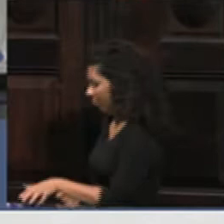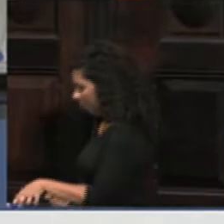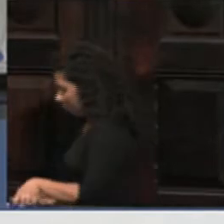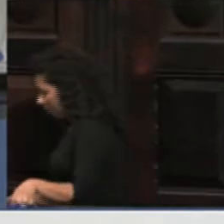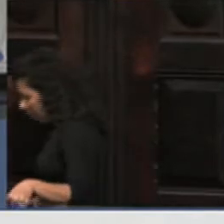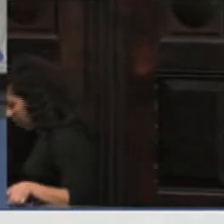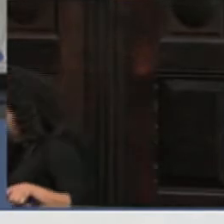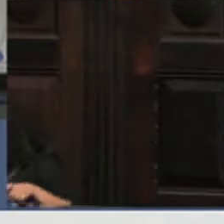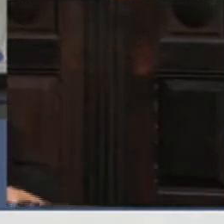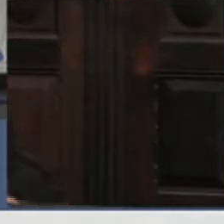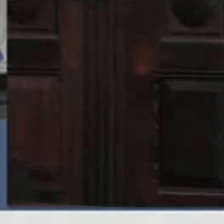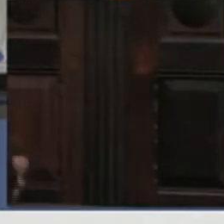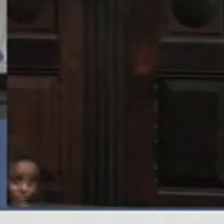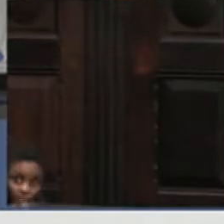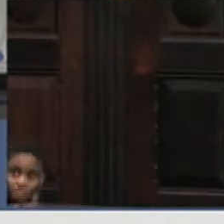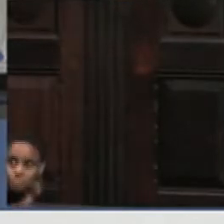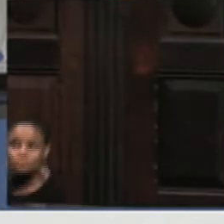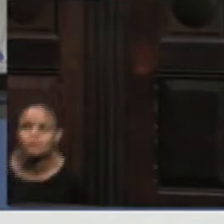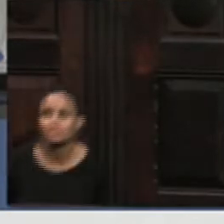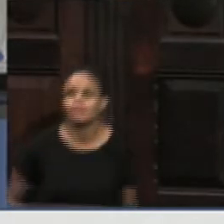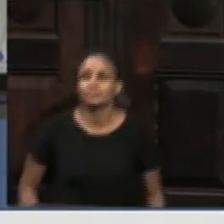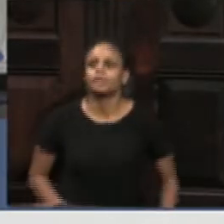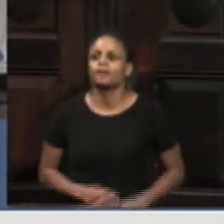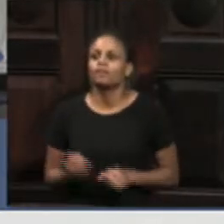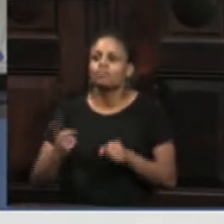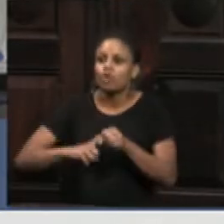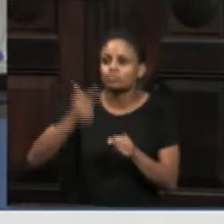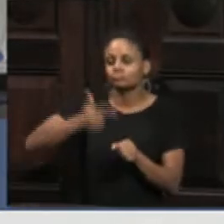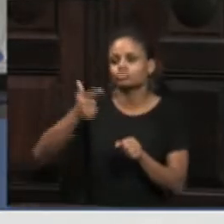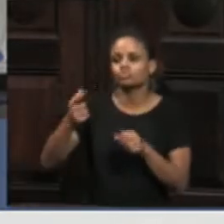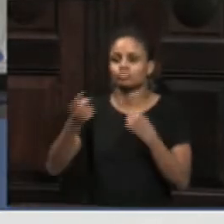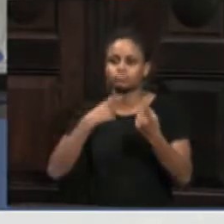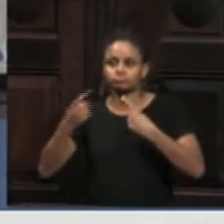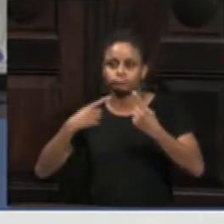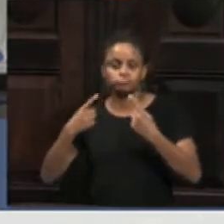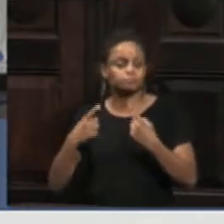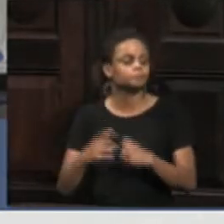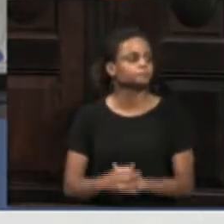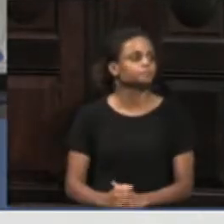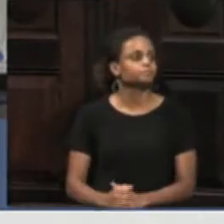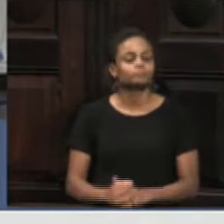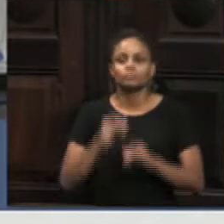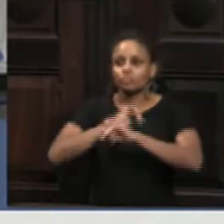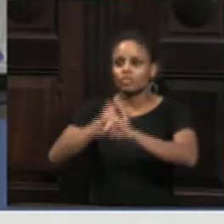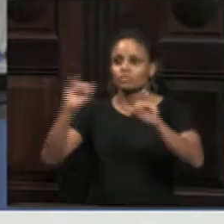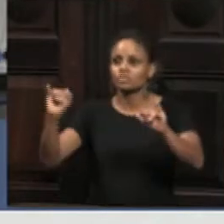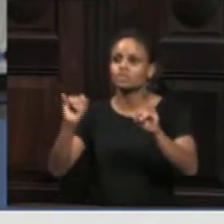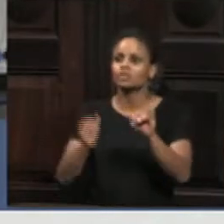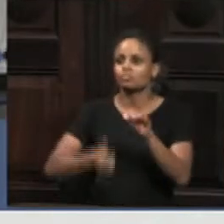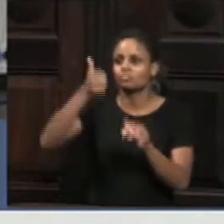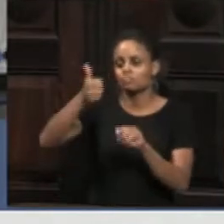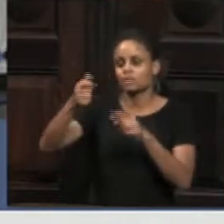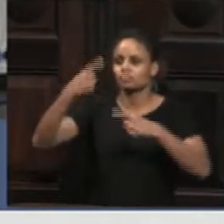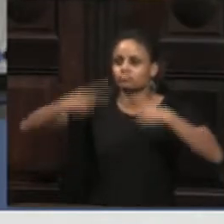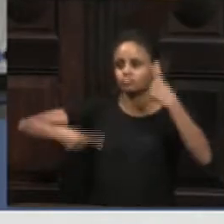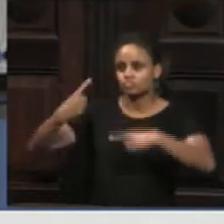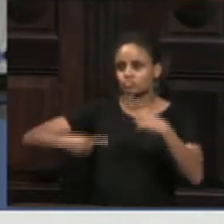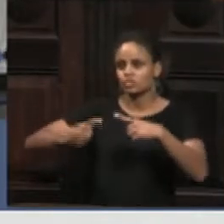que aprovam nesse comissão, aprovada em primeira, retorna em segunda discussão. Anuncio em primeira